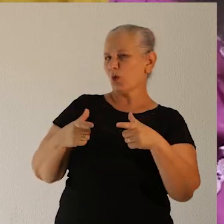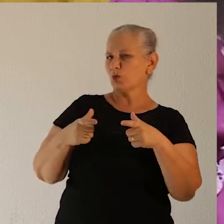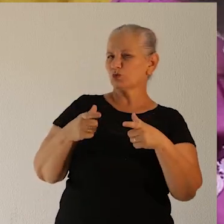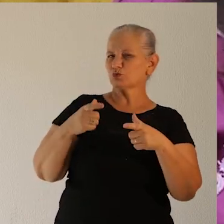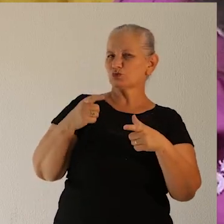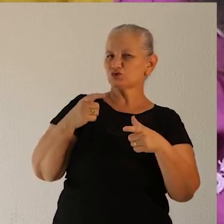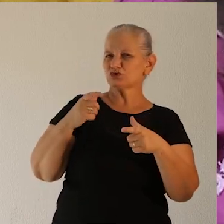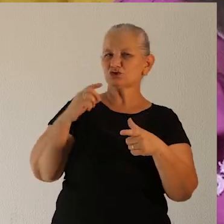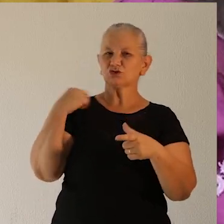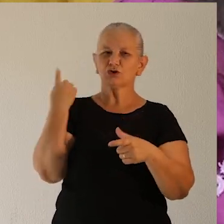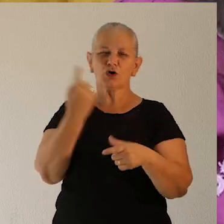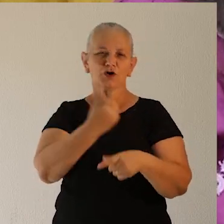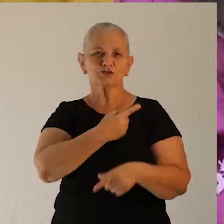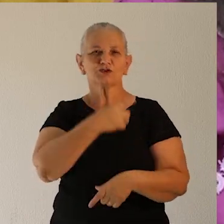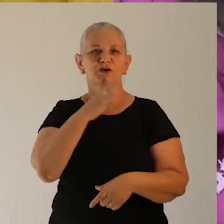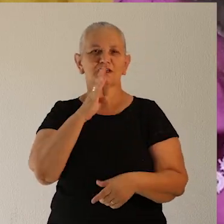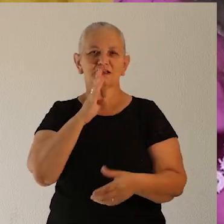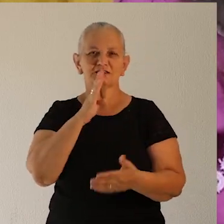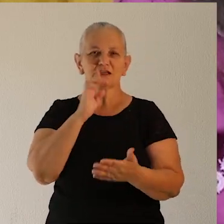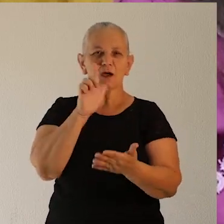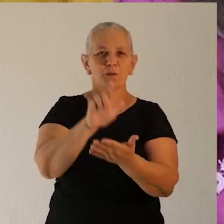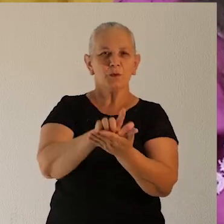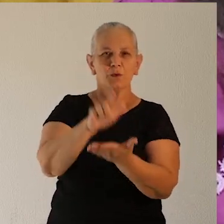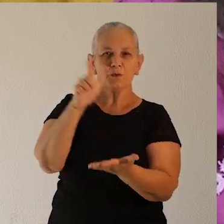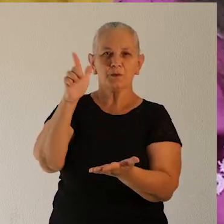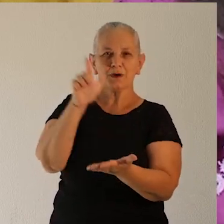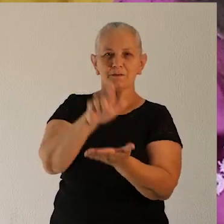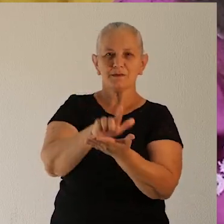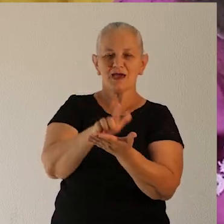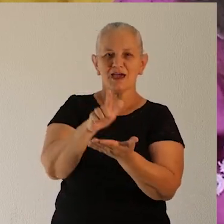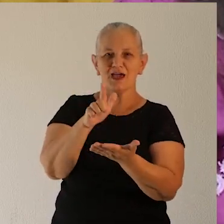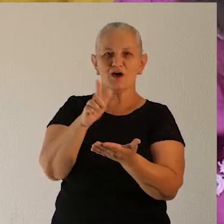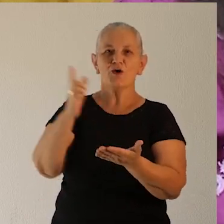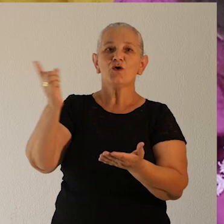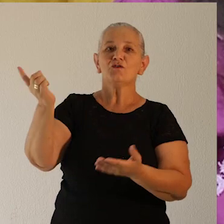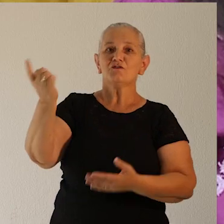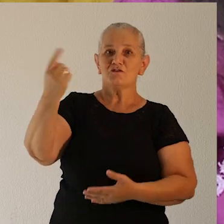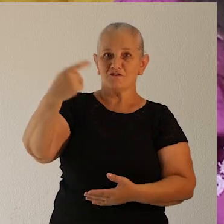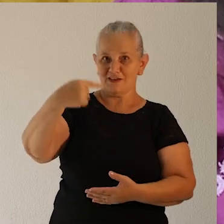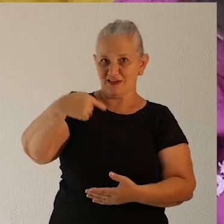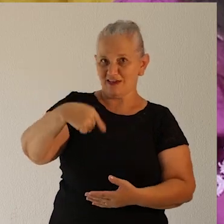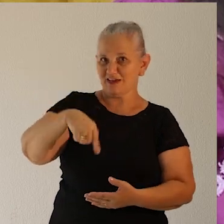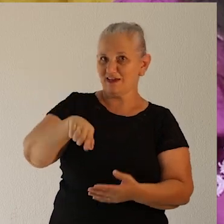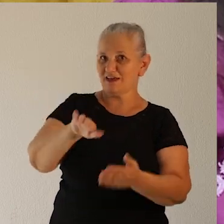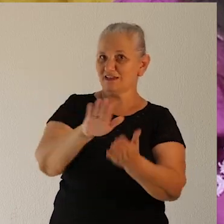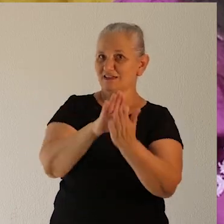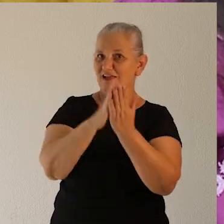o papel? Vem da natureza.